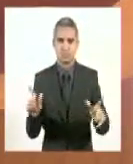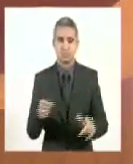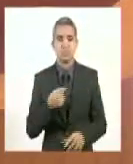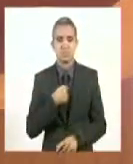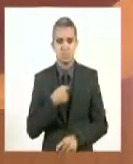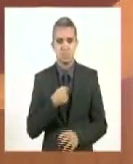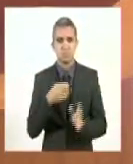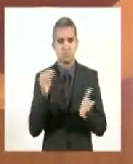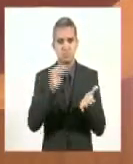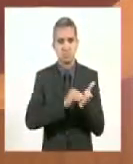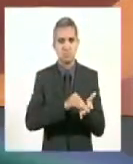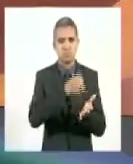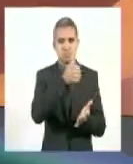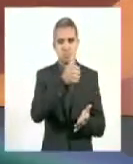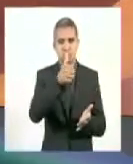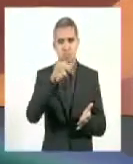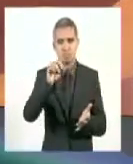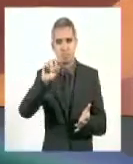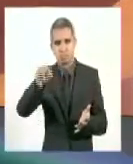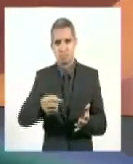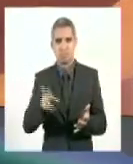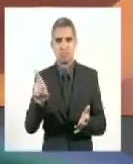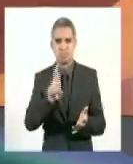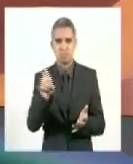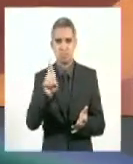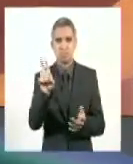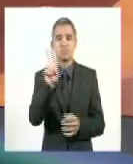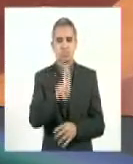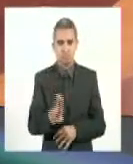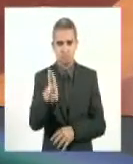R$110 mil de uso de helicóptero.